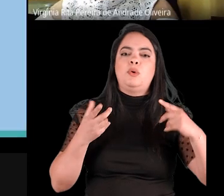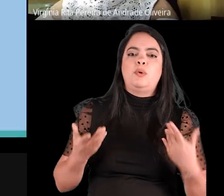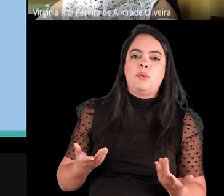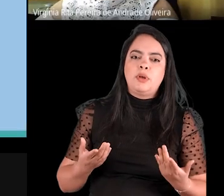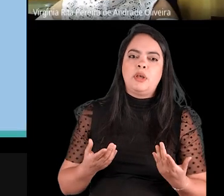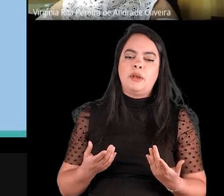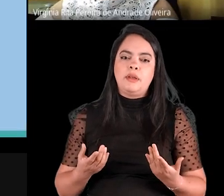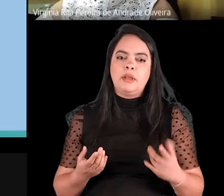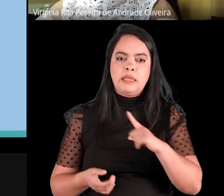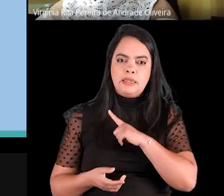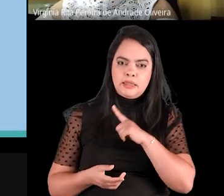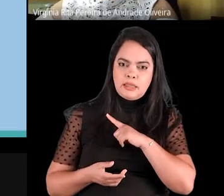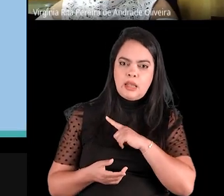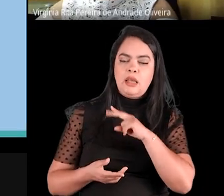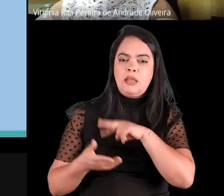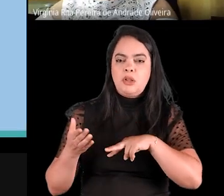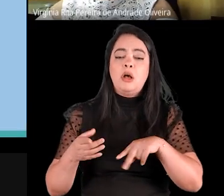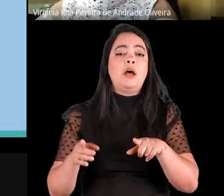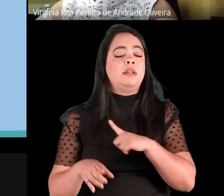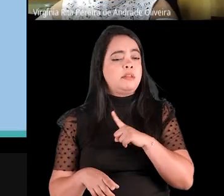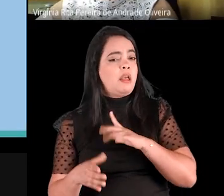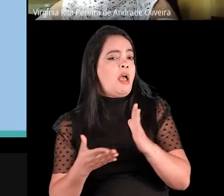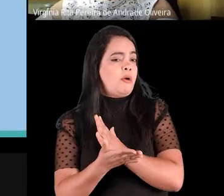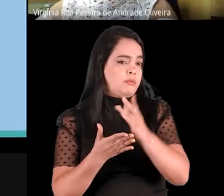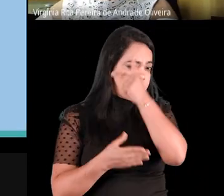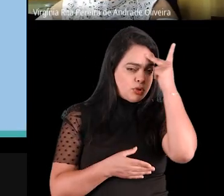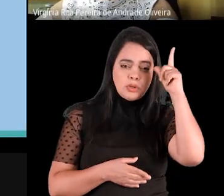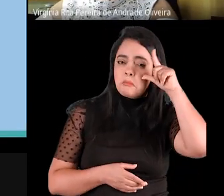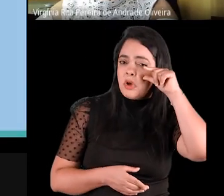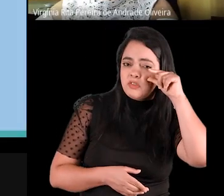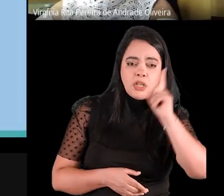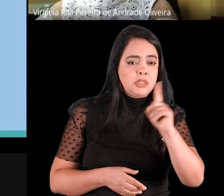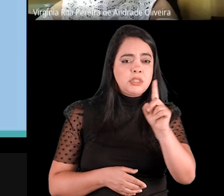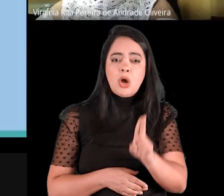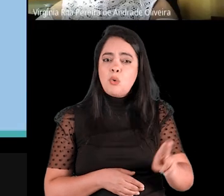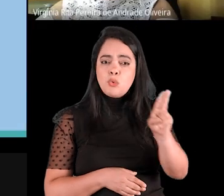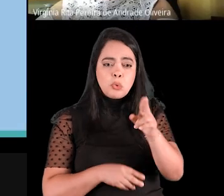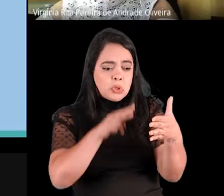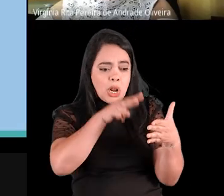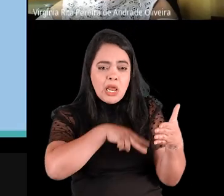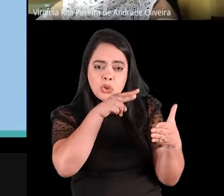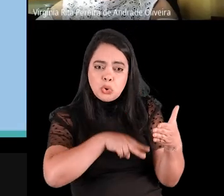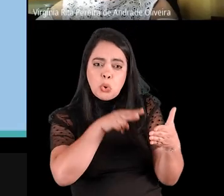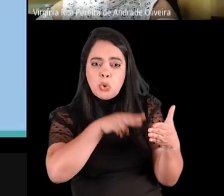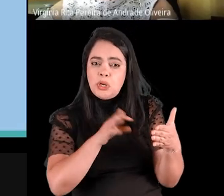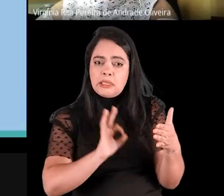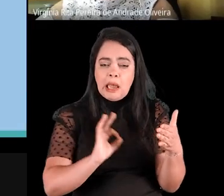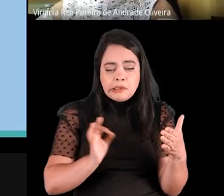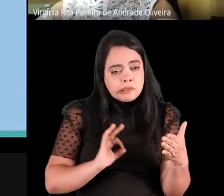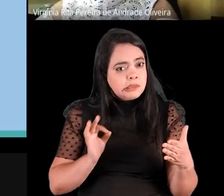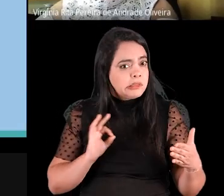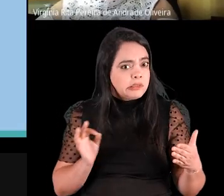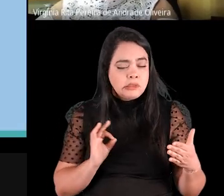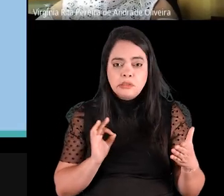corre o risco de ter pessoas com baixa visão que não utilizam leitores de tela, que nem conhecem esse recurso, né? E aí ficariam